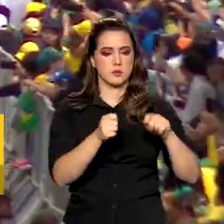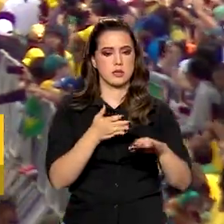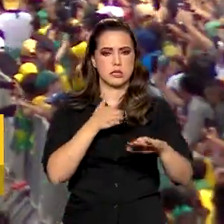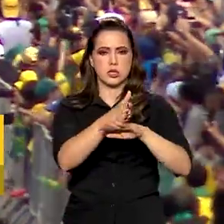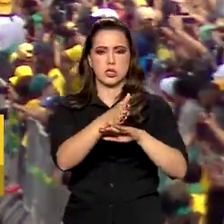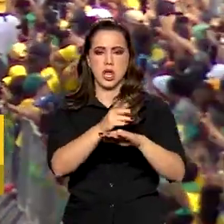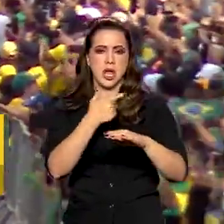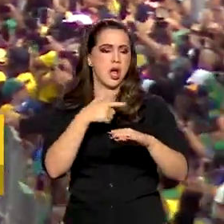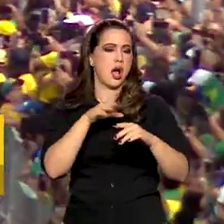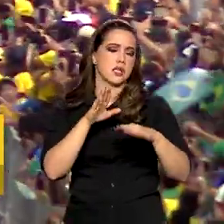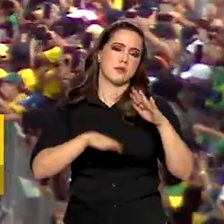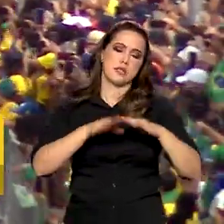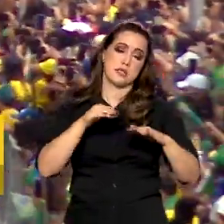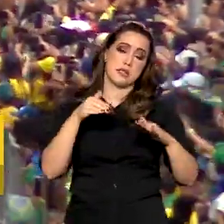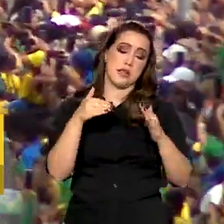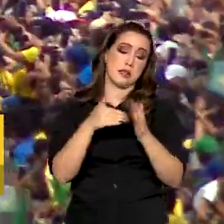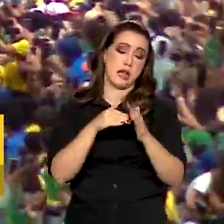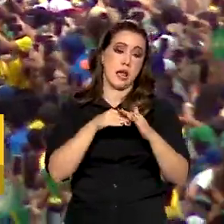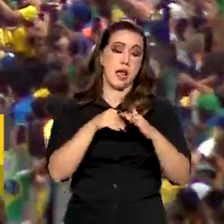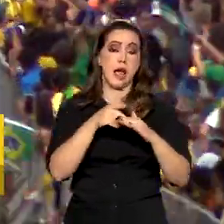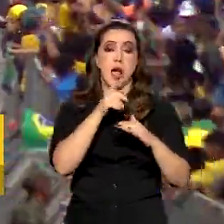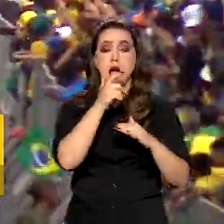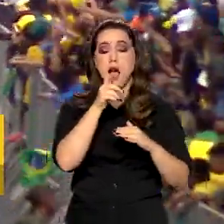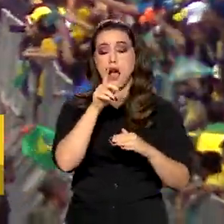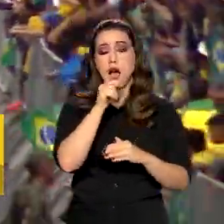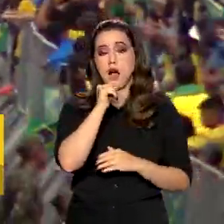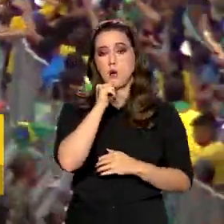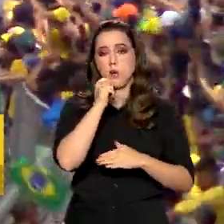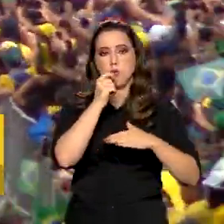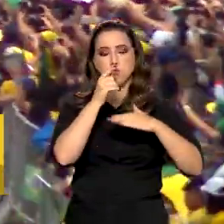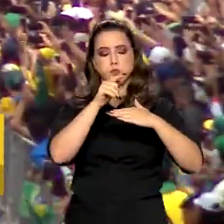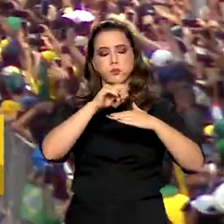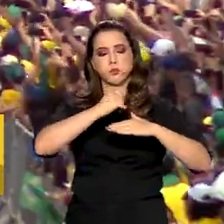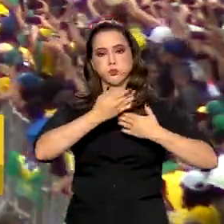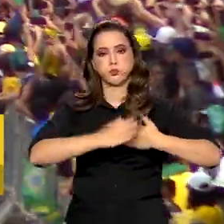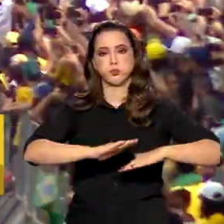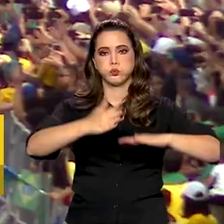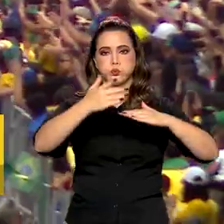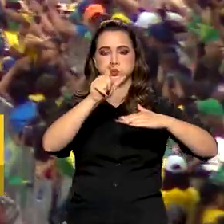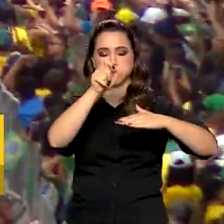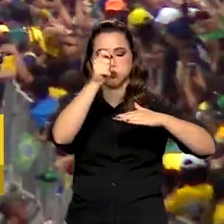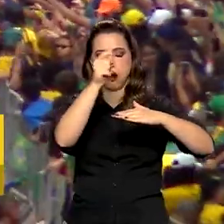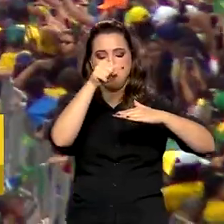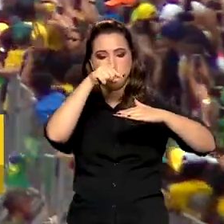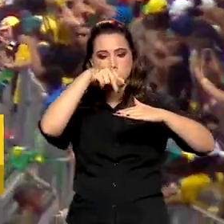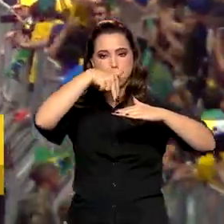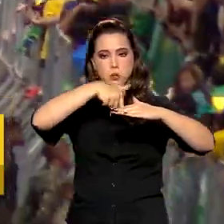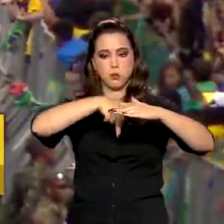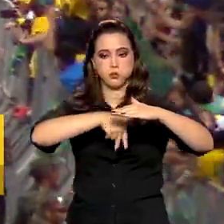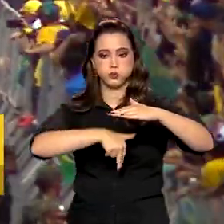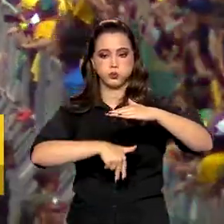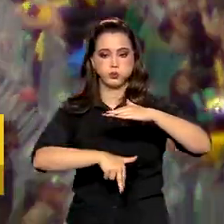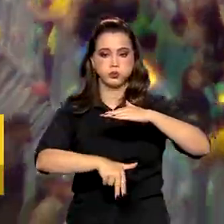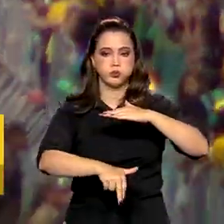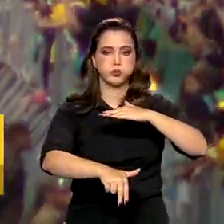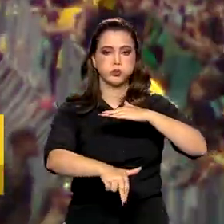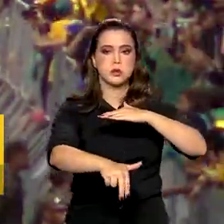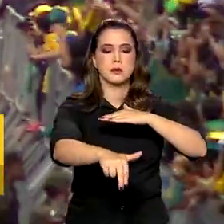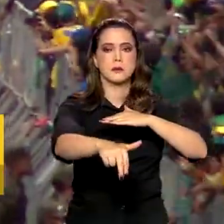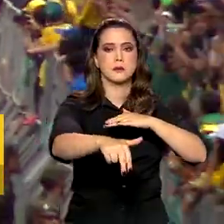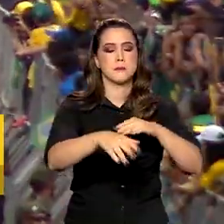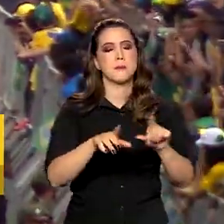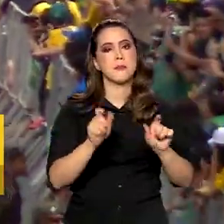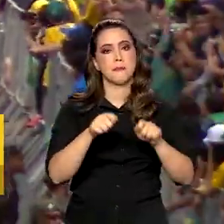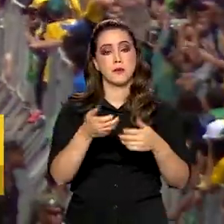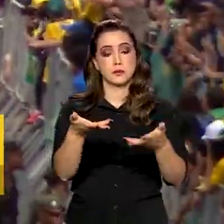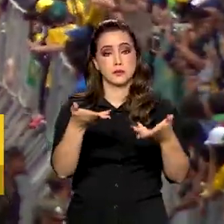infiltração subaquática também, então às vezes eles fazem esse tipo de salto em massa d'água, né? Podendo também receber por uma equipe de